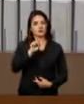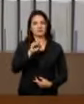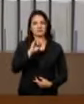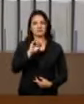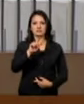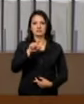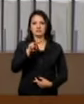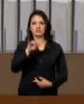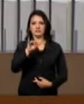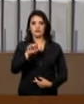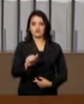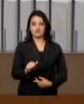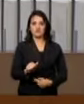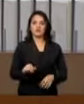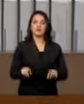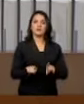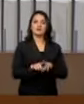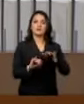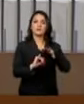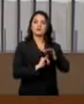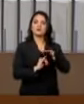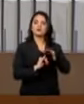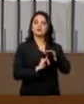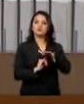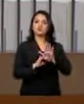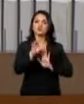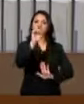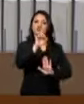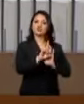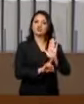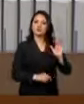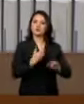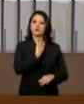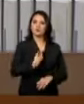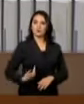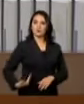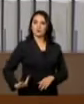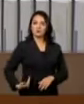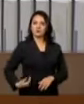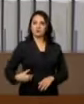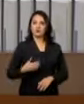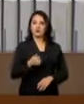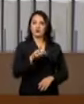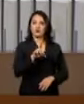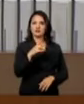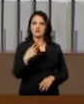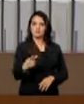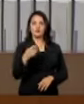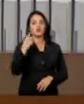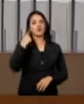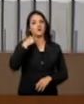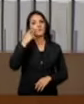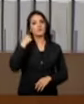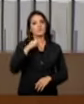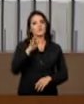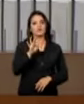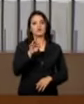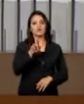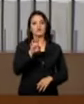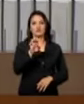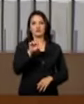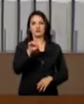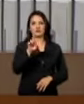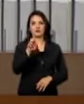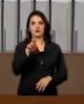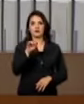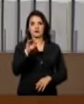curiae, Instituto Ibero-Americano de Direito Público, Capítulo Brasileiro e ADP, o doutor Frederico Guilherme Dias Sanches. Pelo amicus curiae,